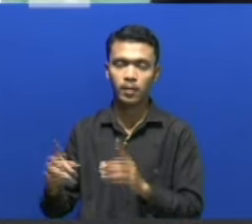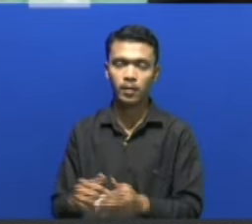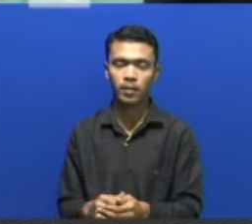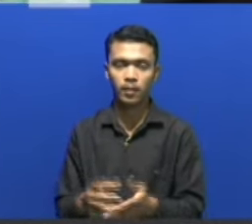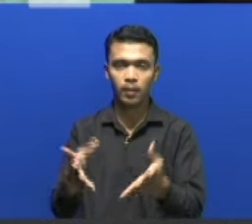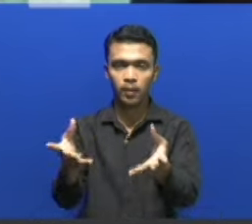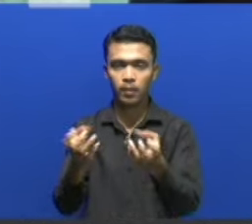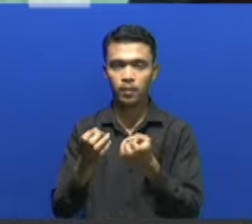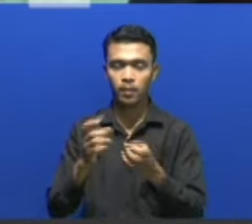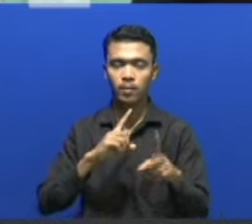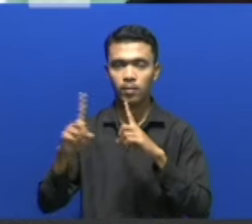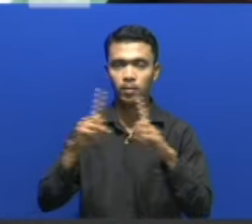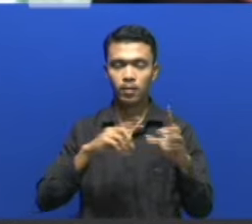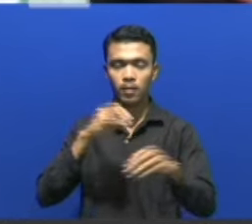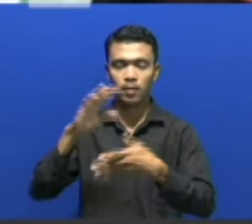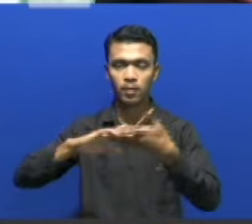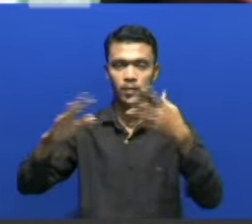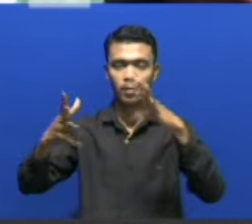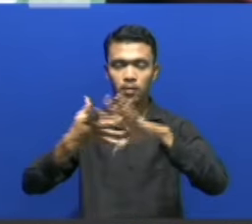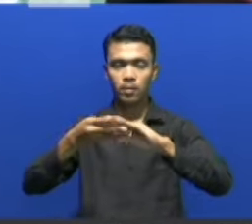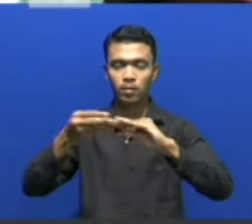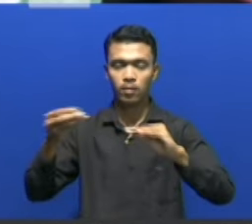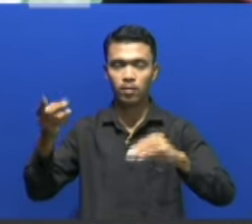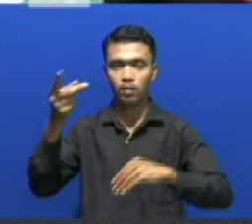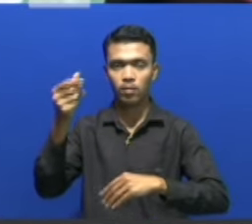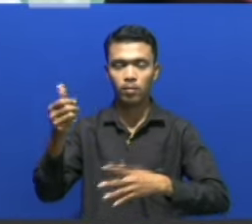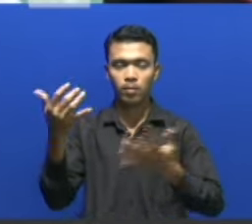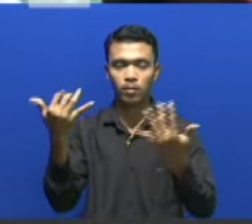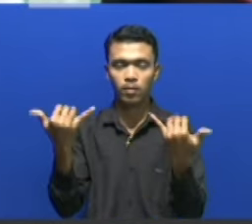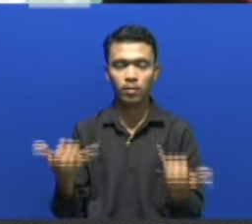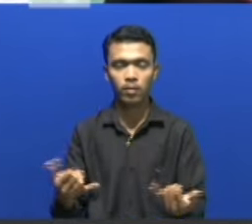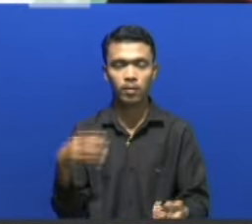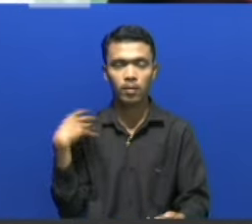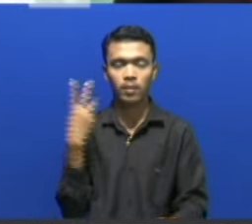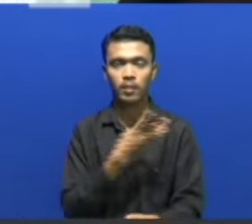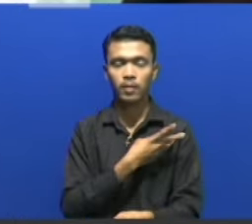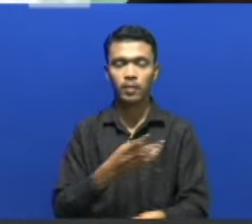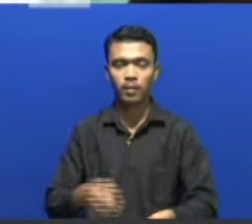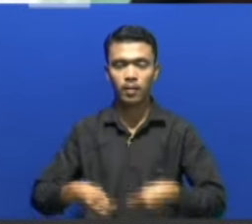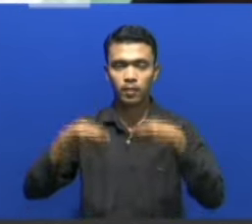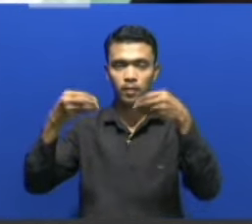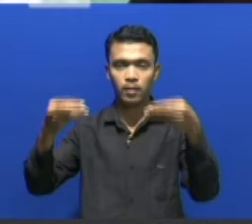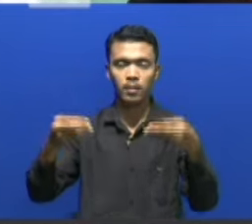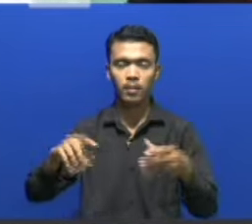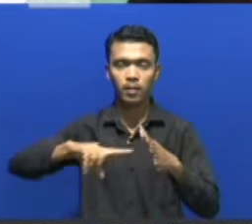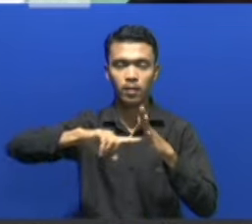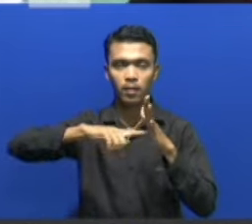itu angkona ba dokumen sinimim mak oheng itamai intrega nene lalauk ne hahu